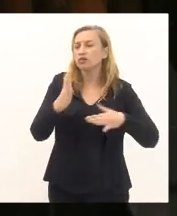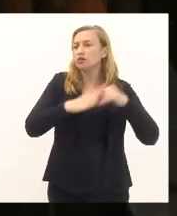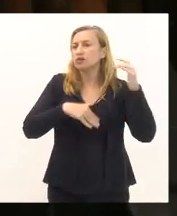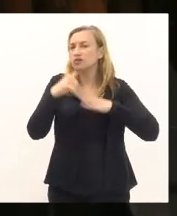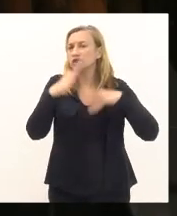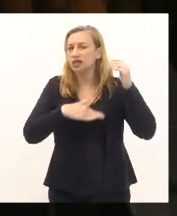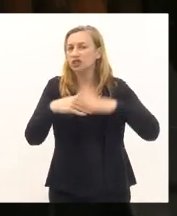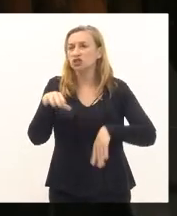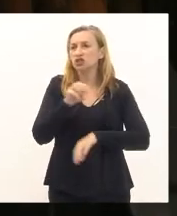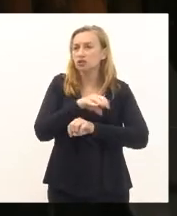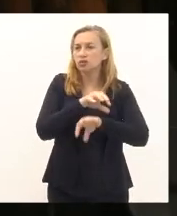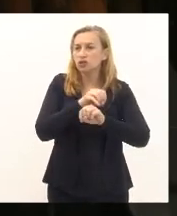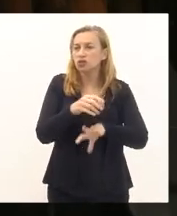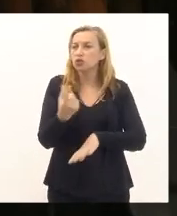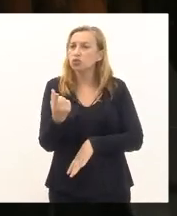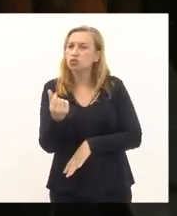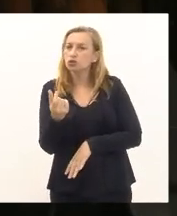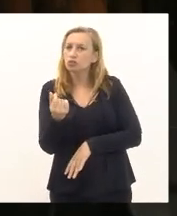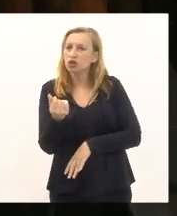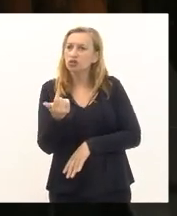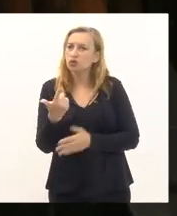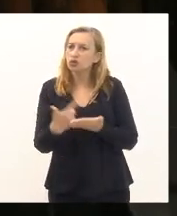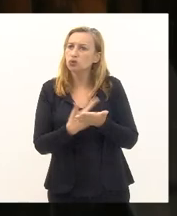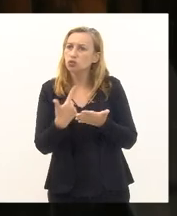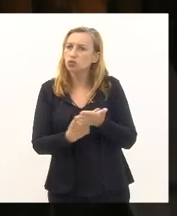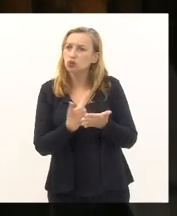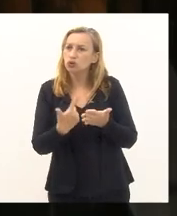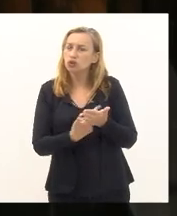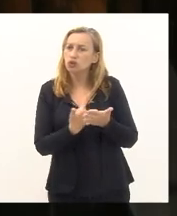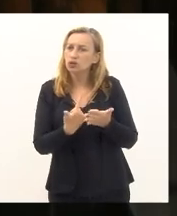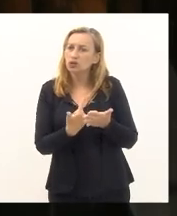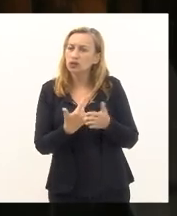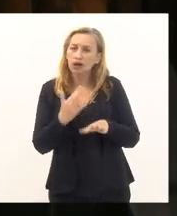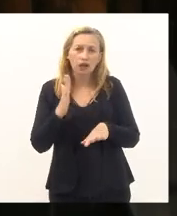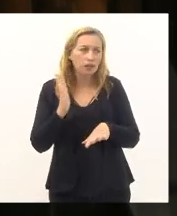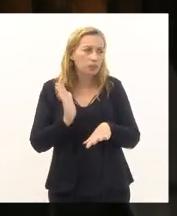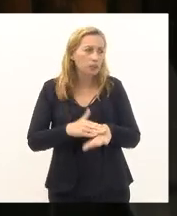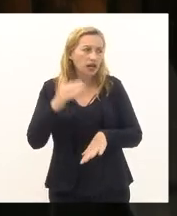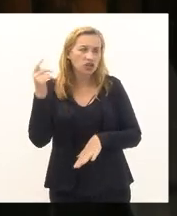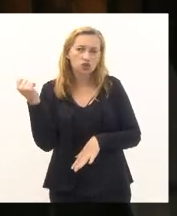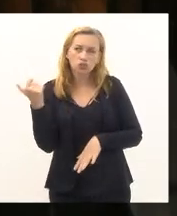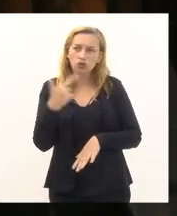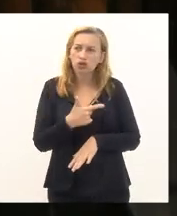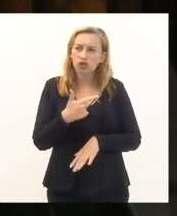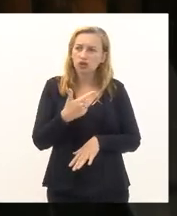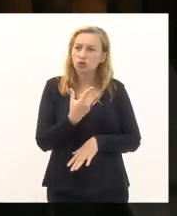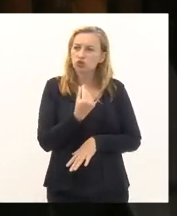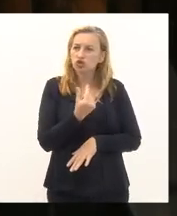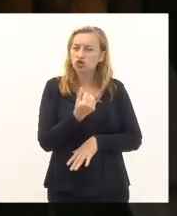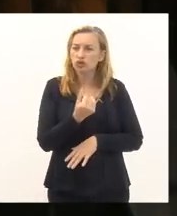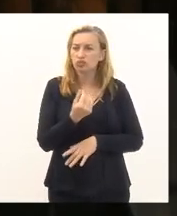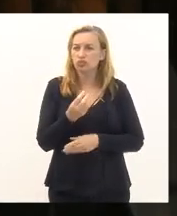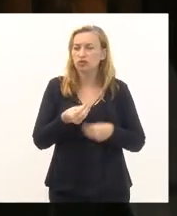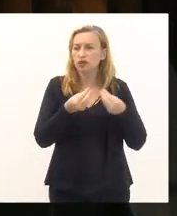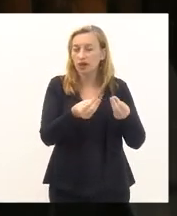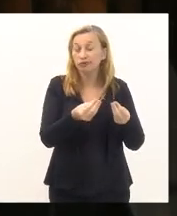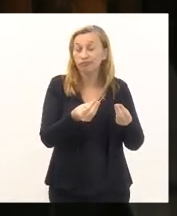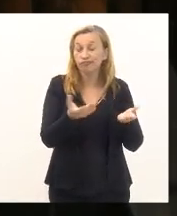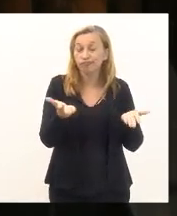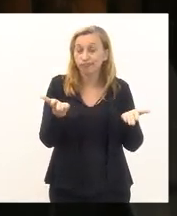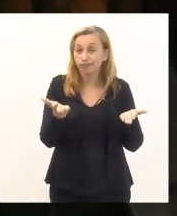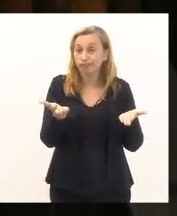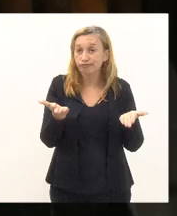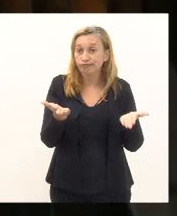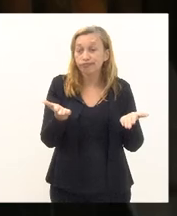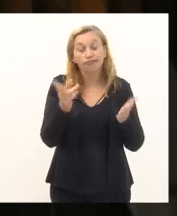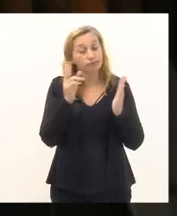região serrana, os preços dos livros estão majoritariamente acima dos preços de mercado. Olha, se quer